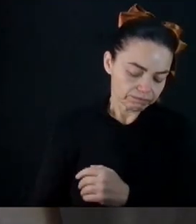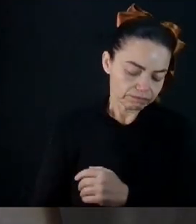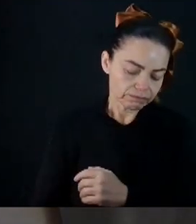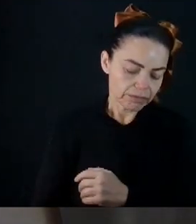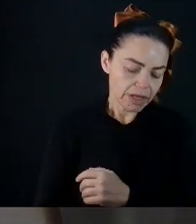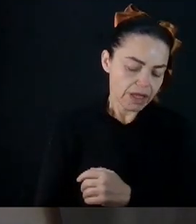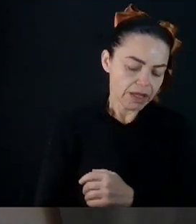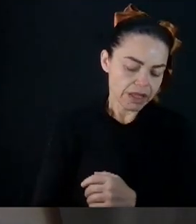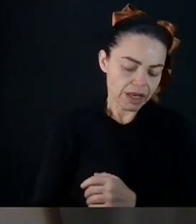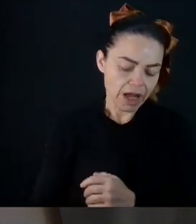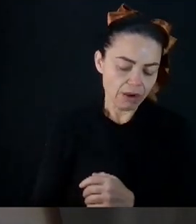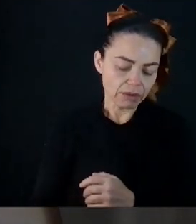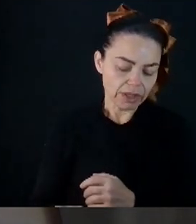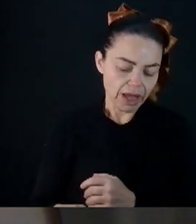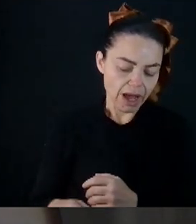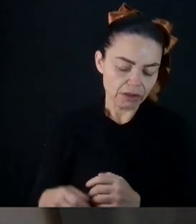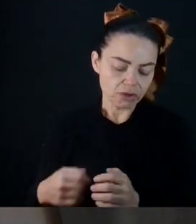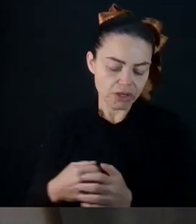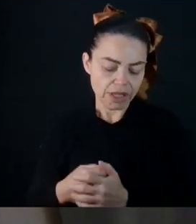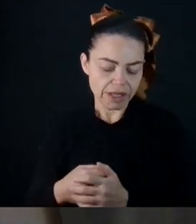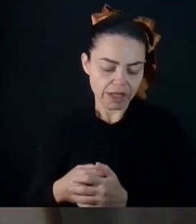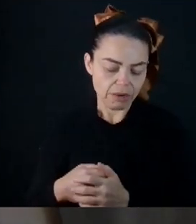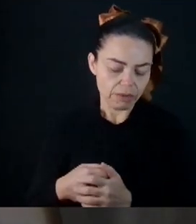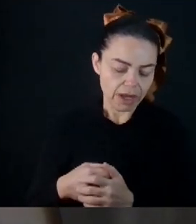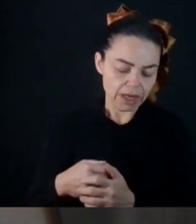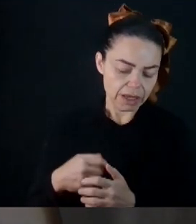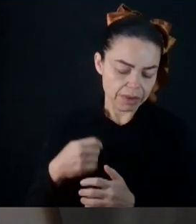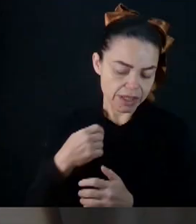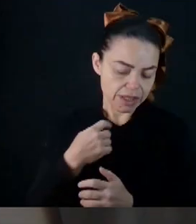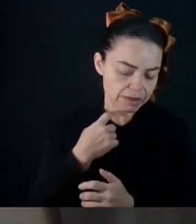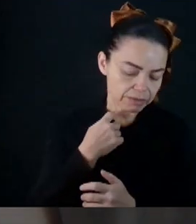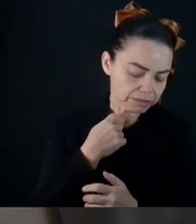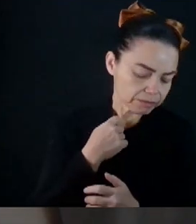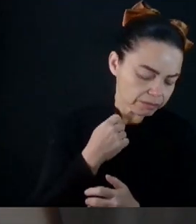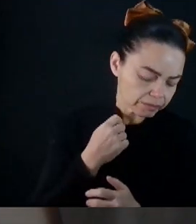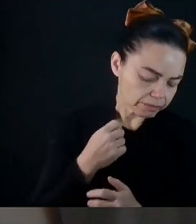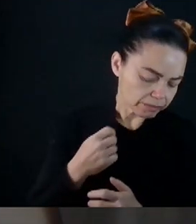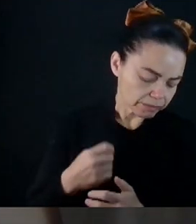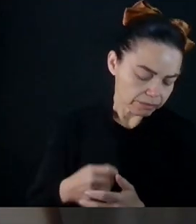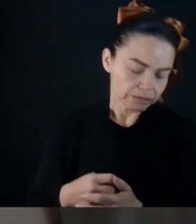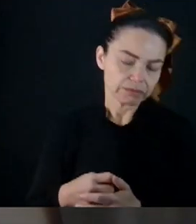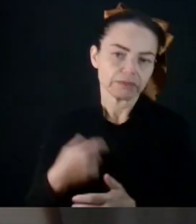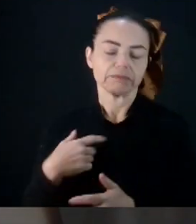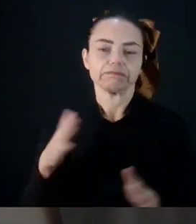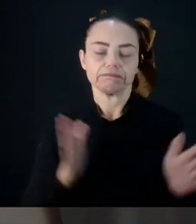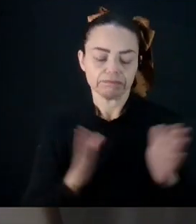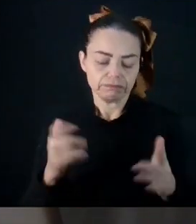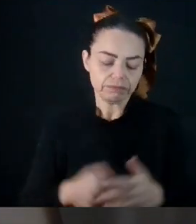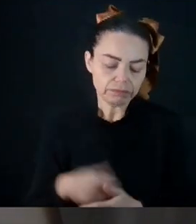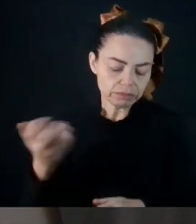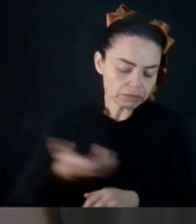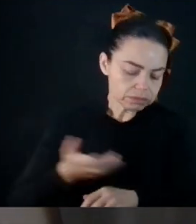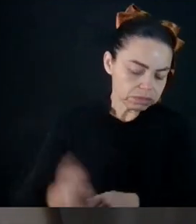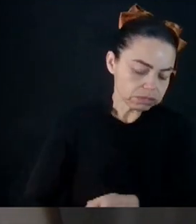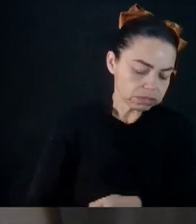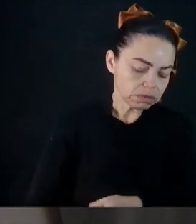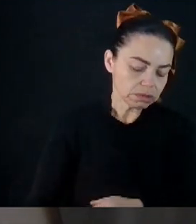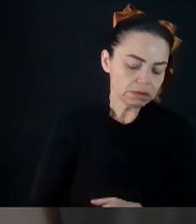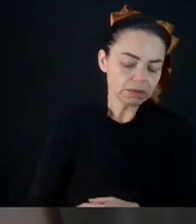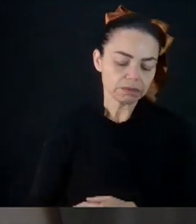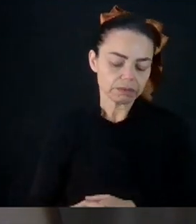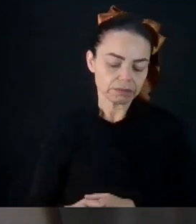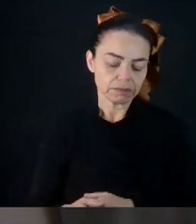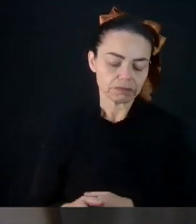na adolescência, vida adulta, né? Então, assim, a partir do momento que você acelera o processo de desenvolvimento